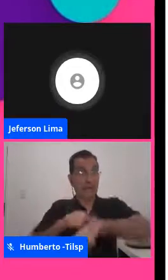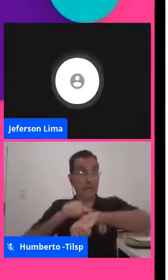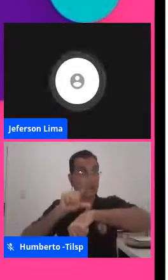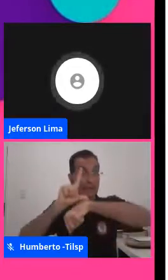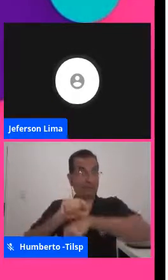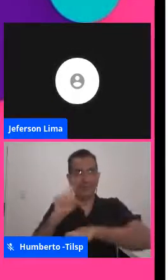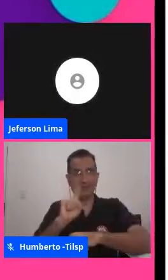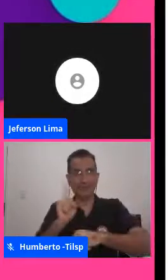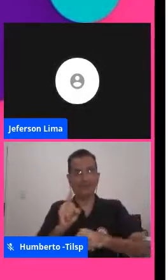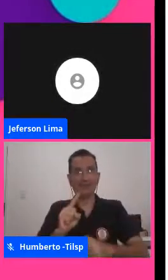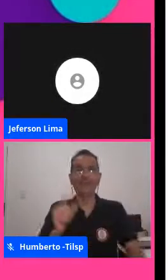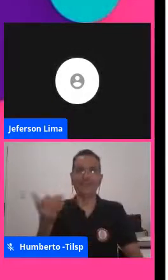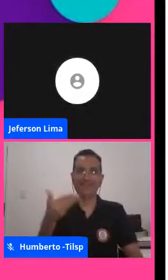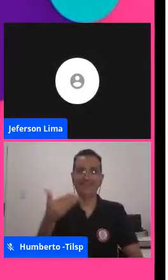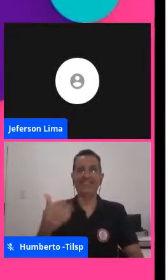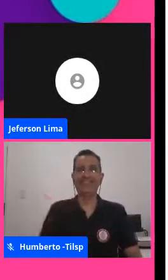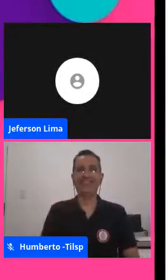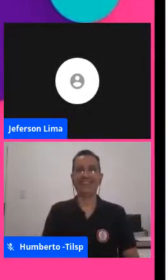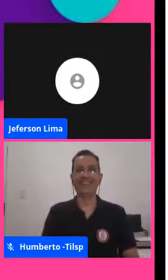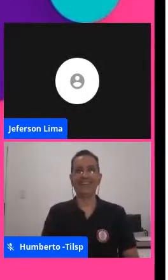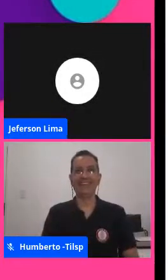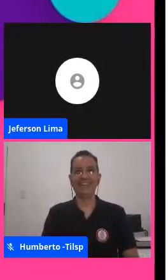logo mostrar nossa agenda.